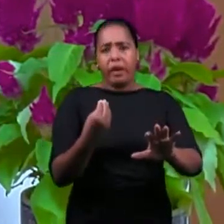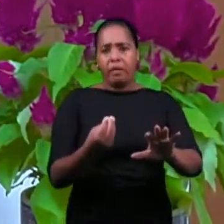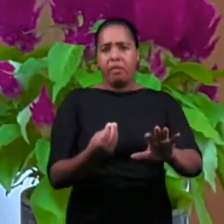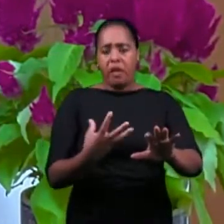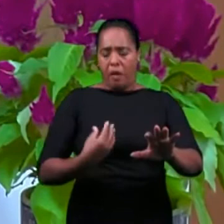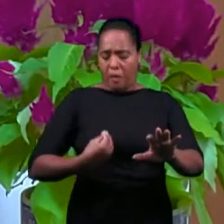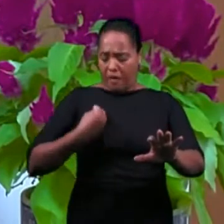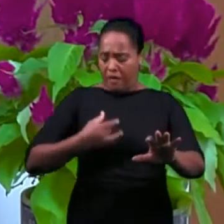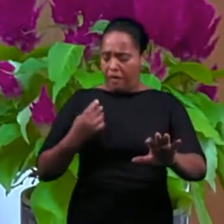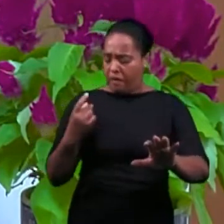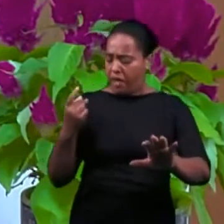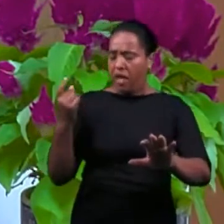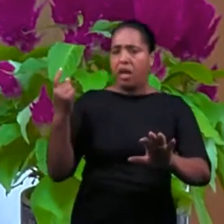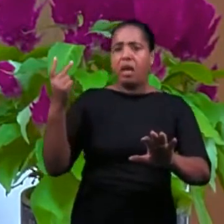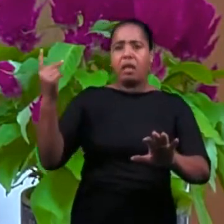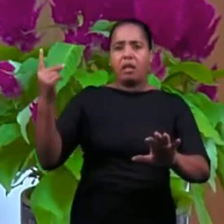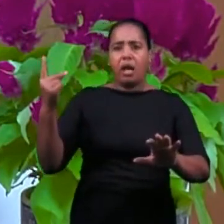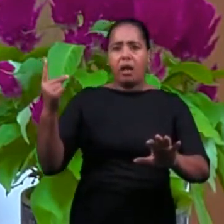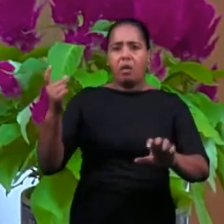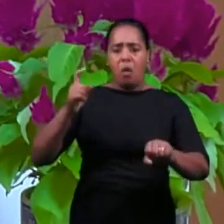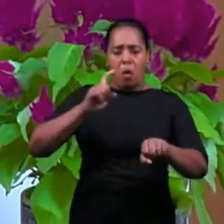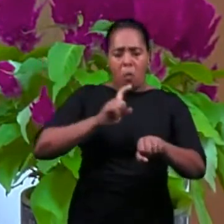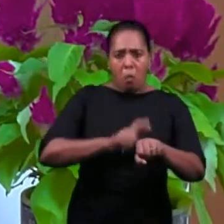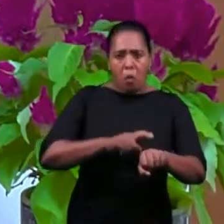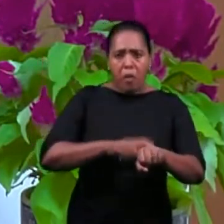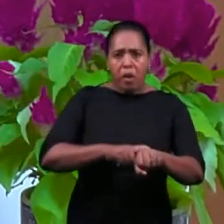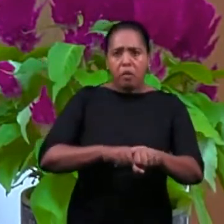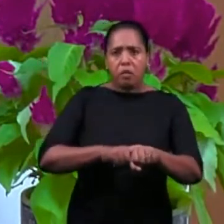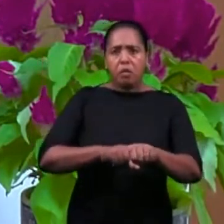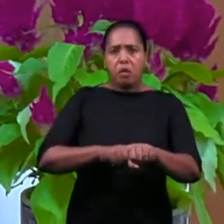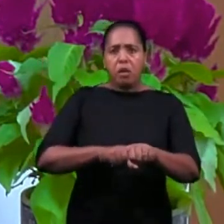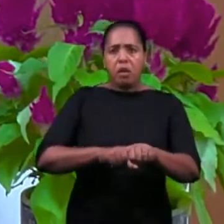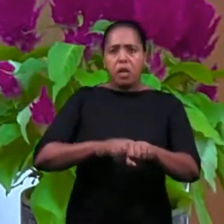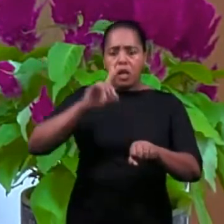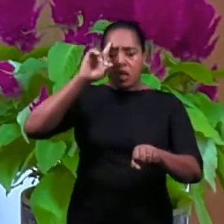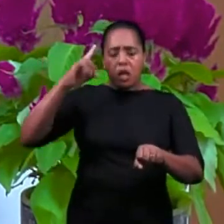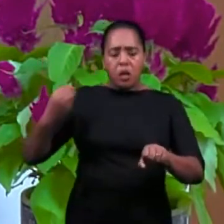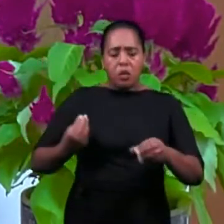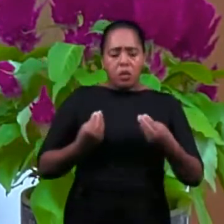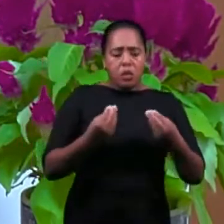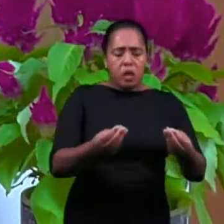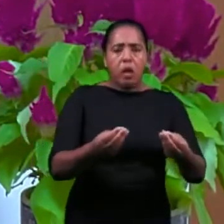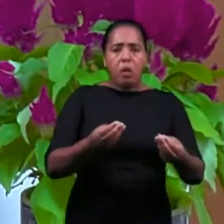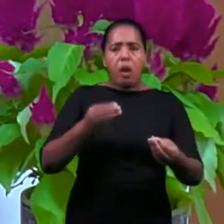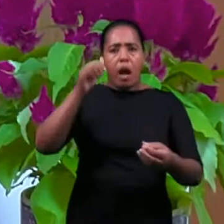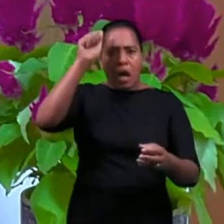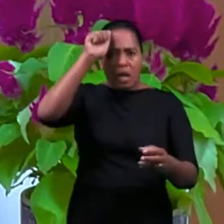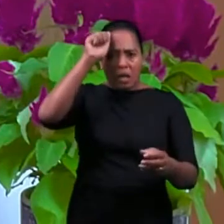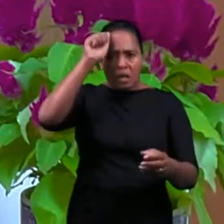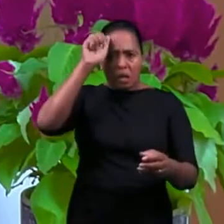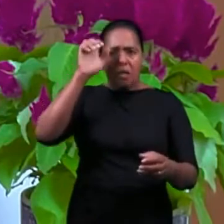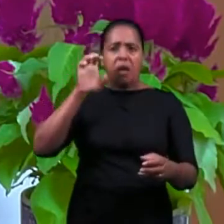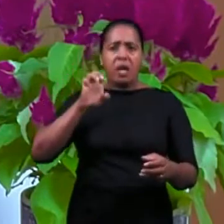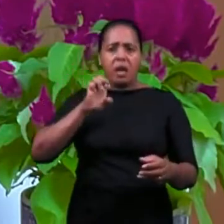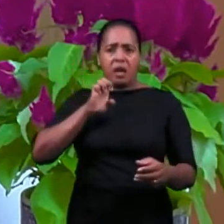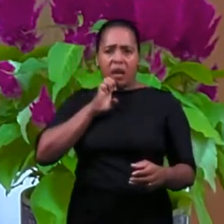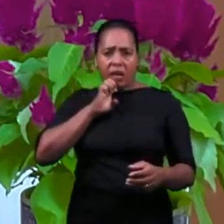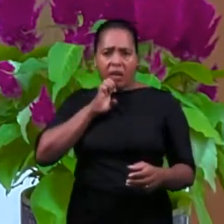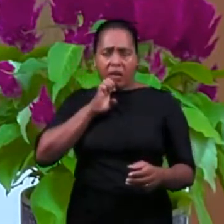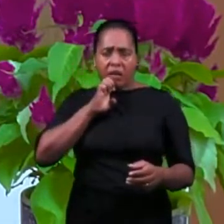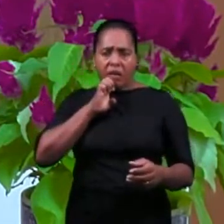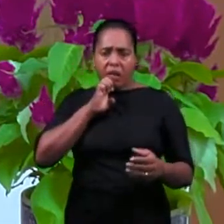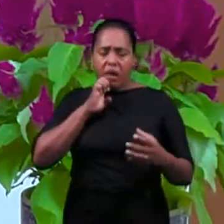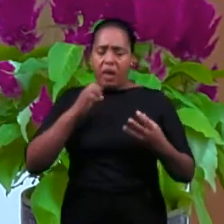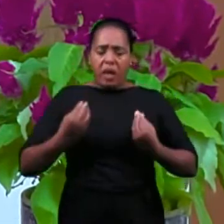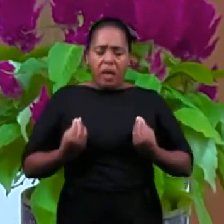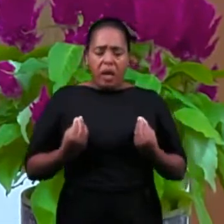Adão e a Eva essa bênção, ele estava dando uma inocência. Ele deu